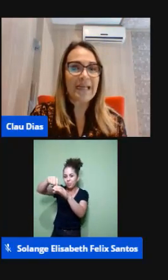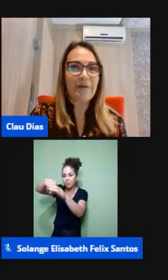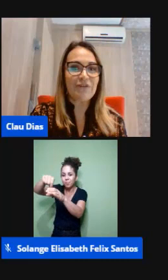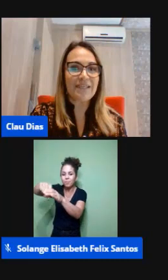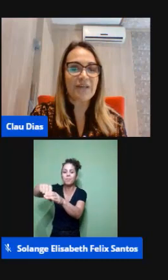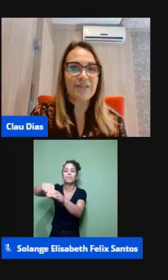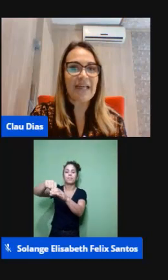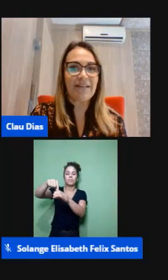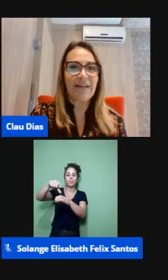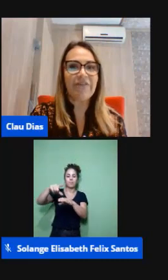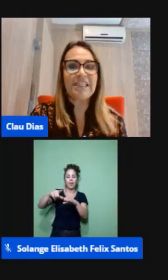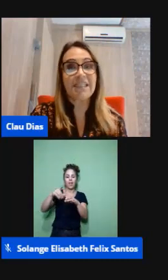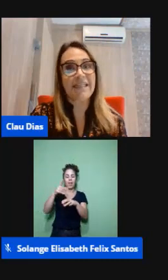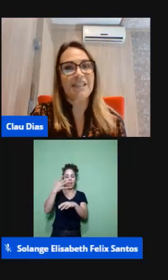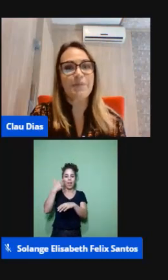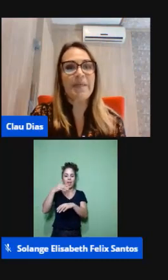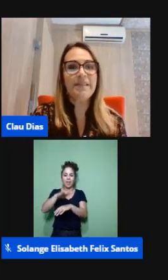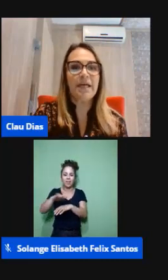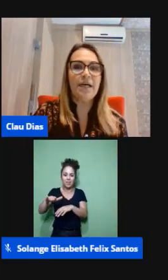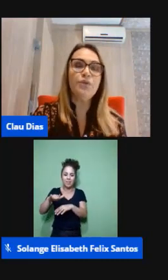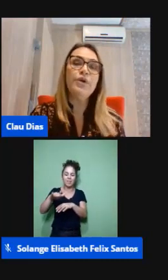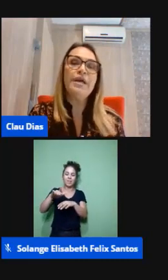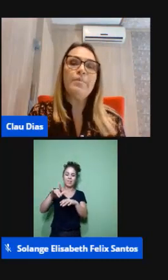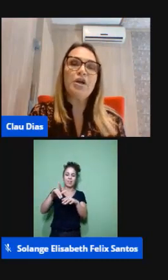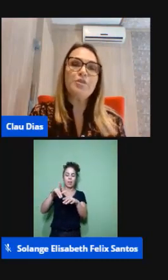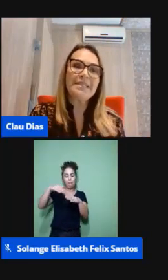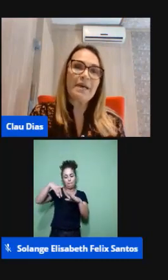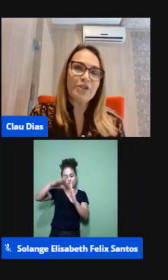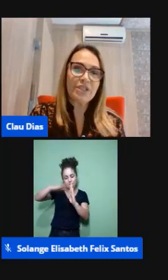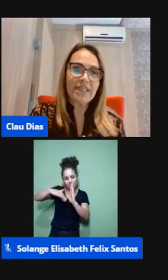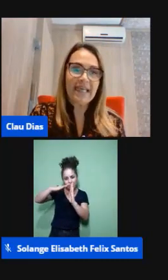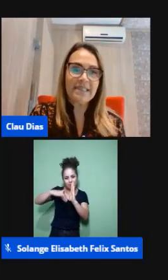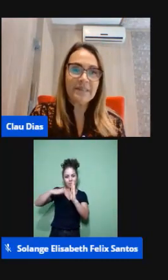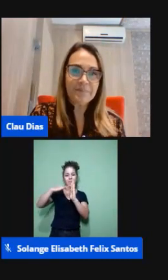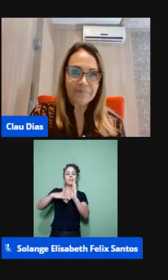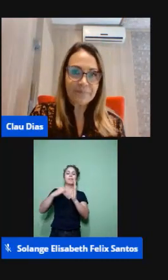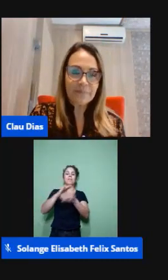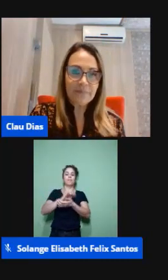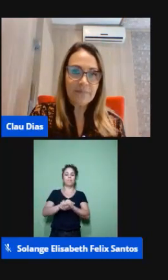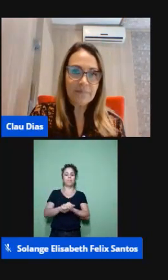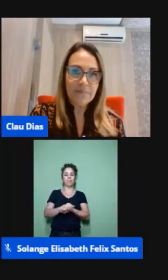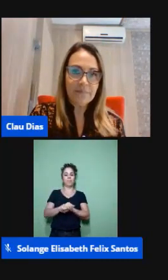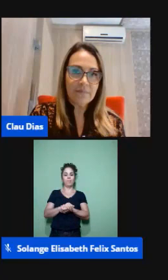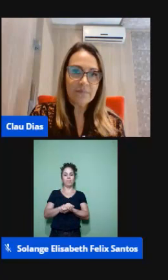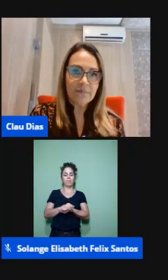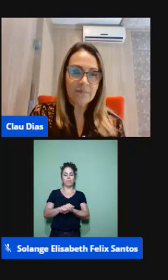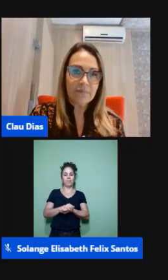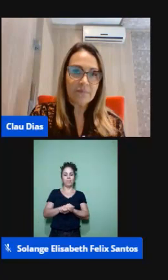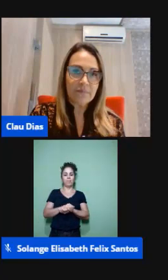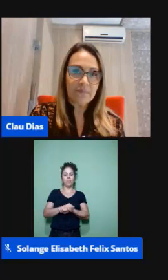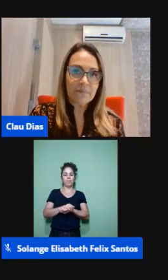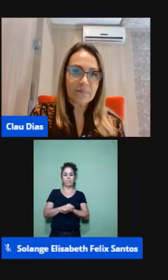vou mostrar para vocês o resultado na frente, as crianças pintando, pode passar por gentileza.